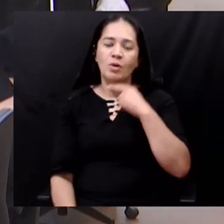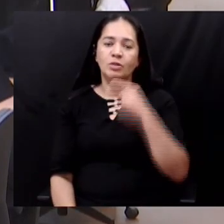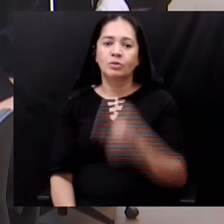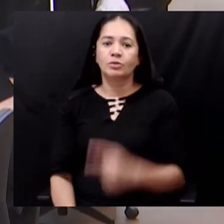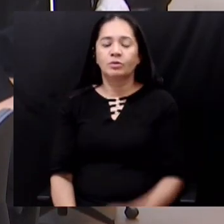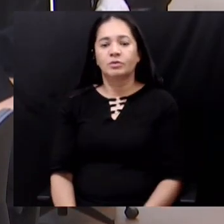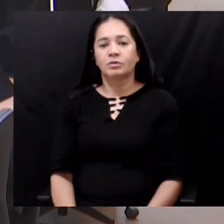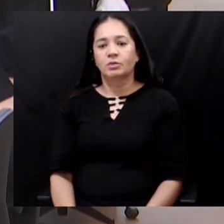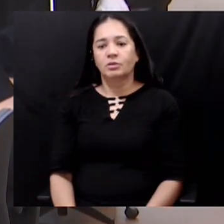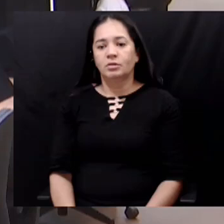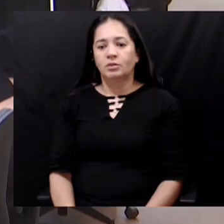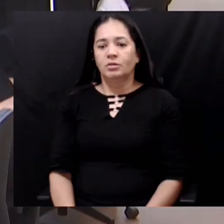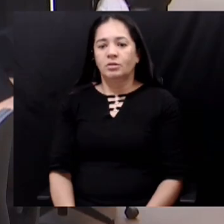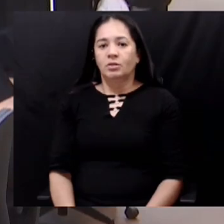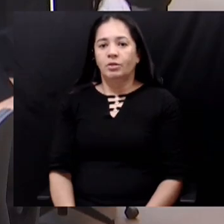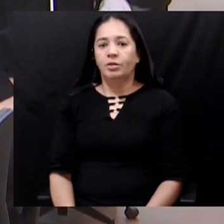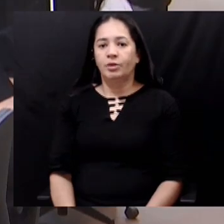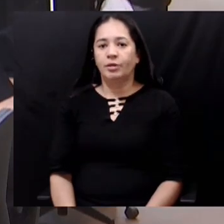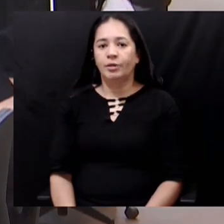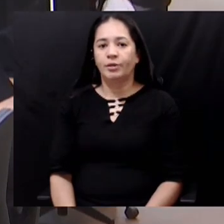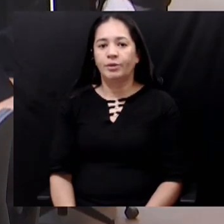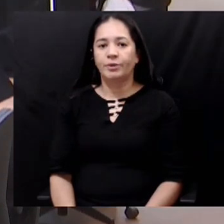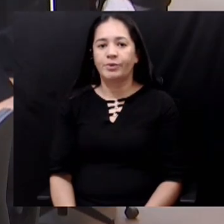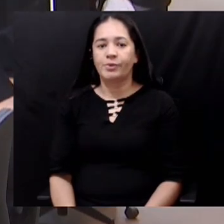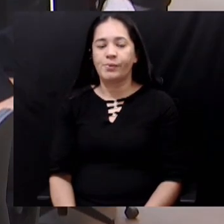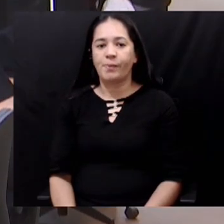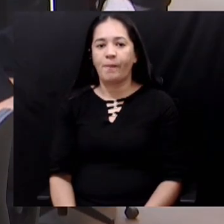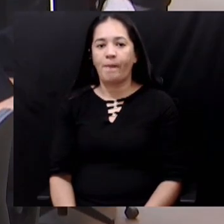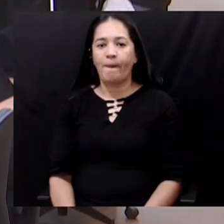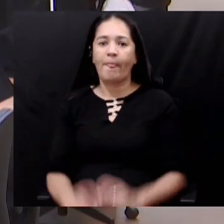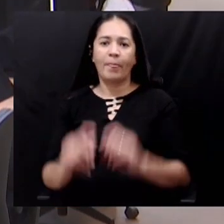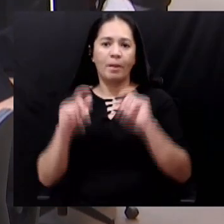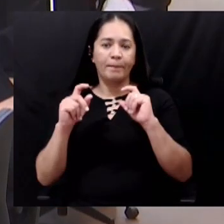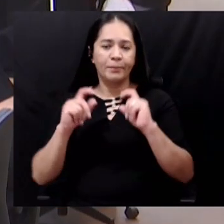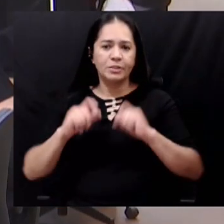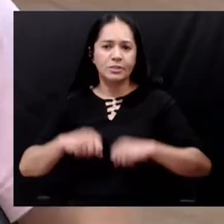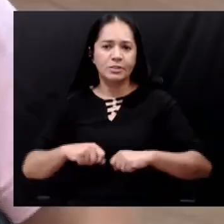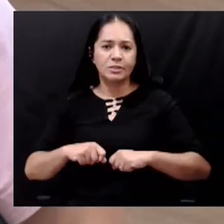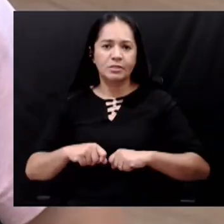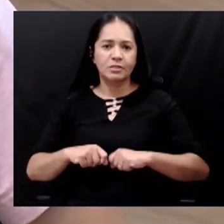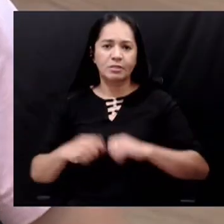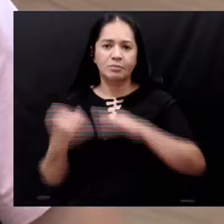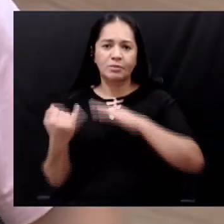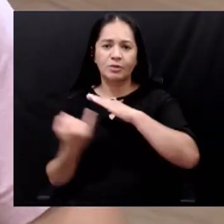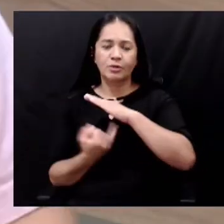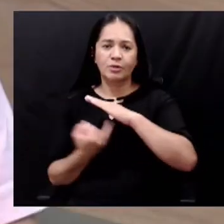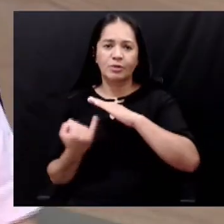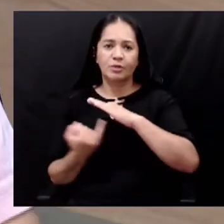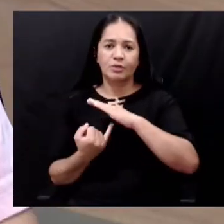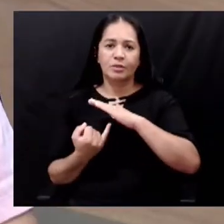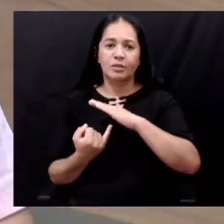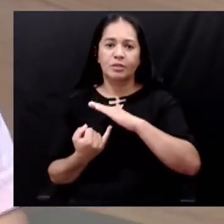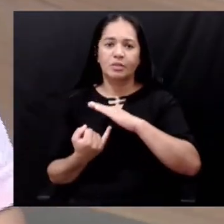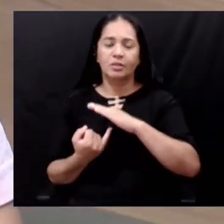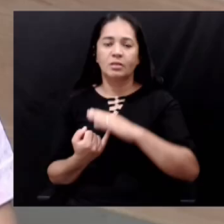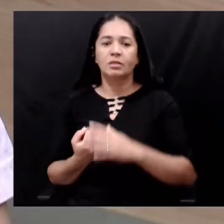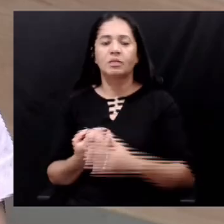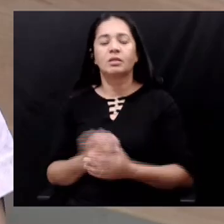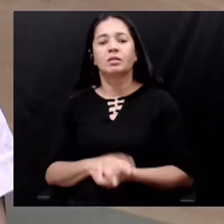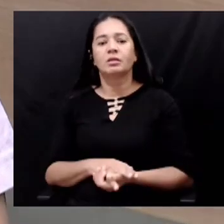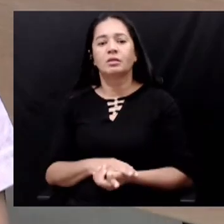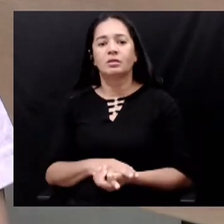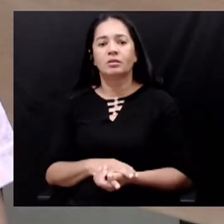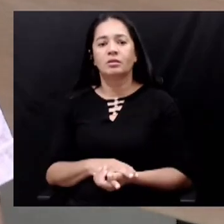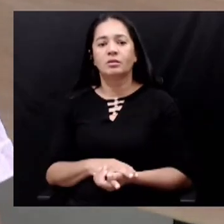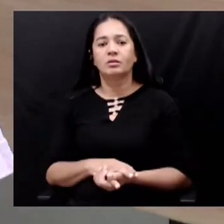a possibilidade sobre a instituição operadora, que não ficou claro aqui para mim